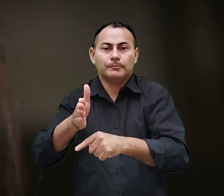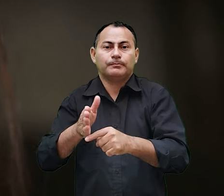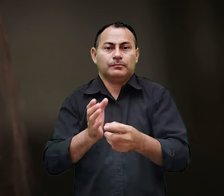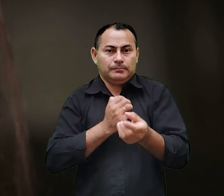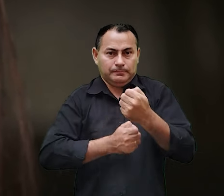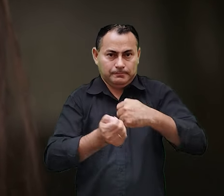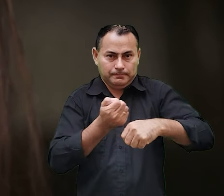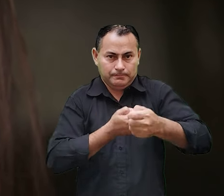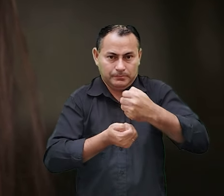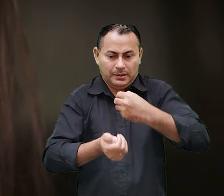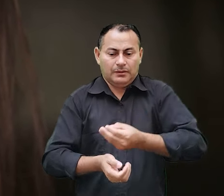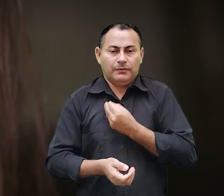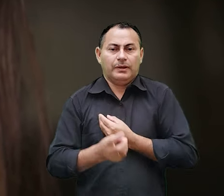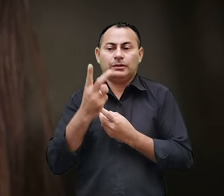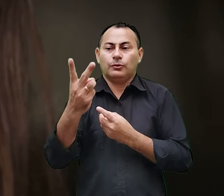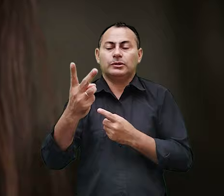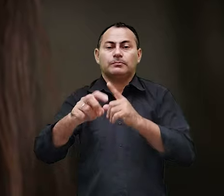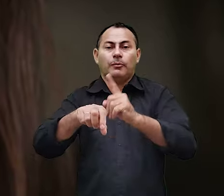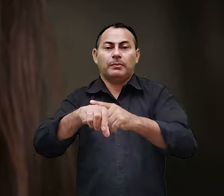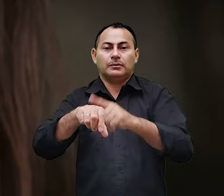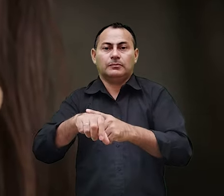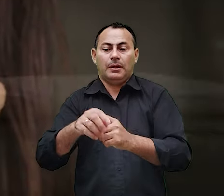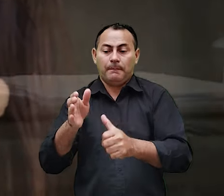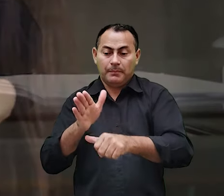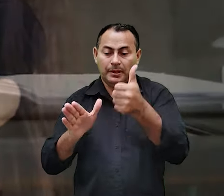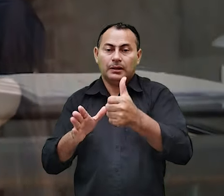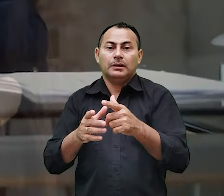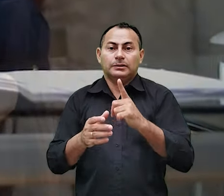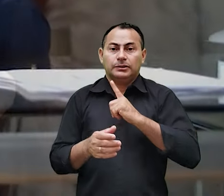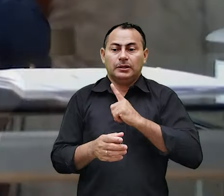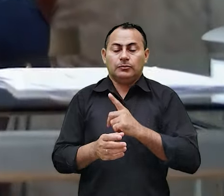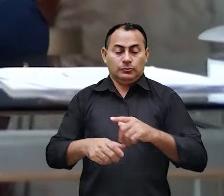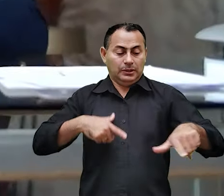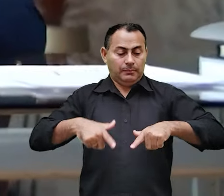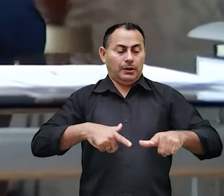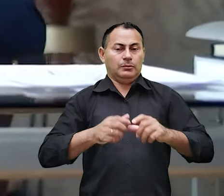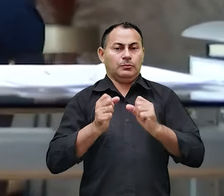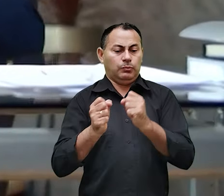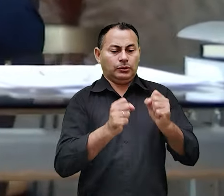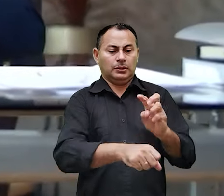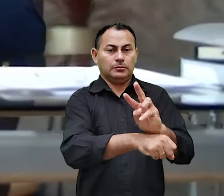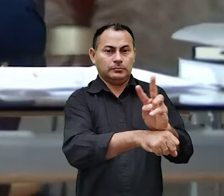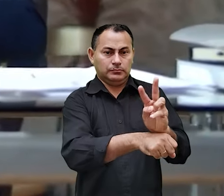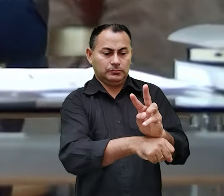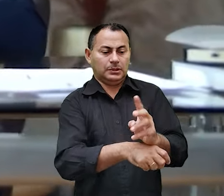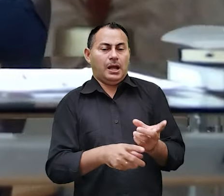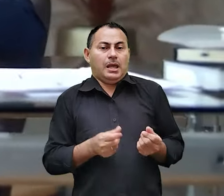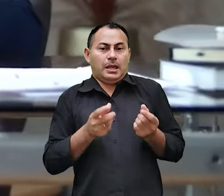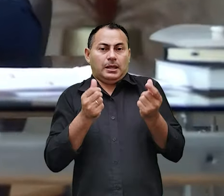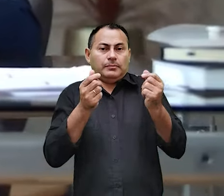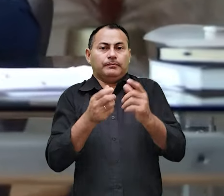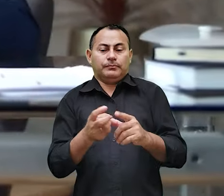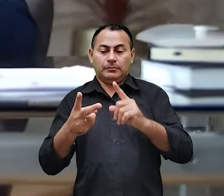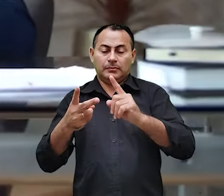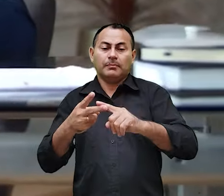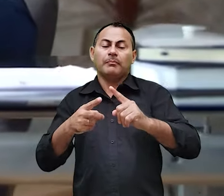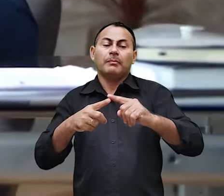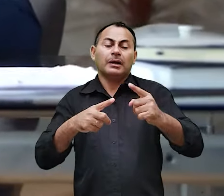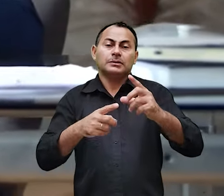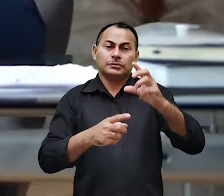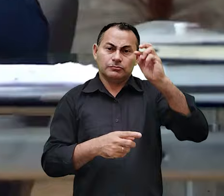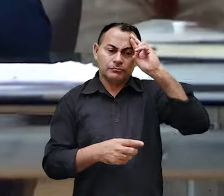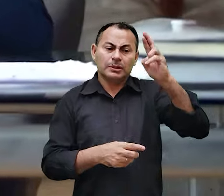muito profunda. Esse administrador viveu em duas dimensões. A primeira é quando ele tinha um emprego, poder e controle sobre as